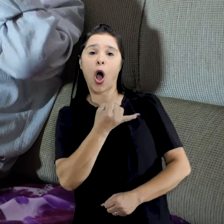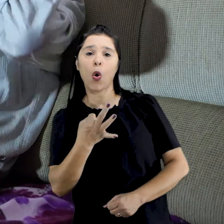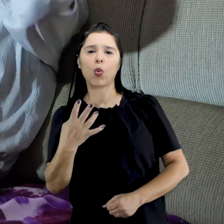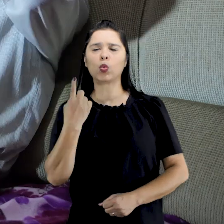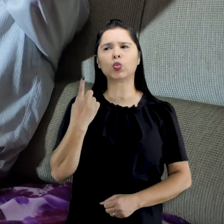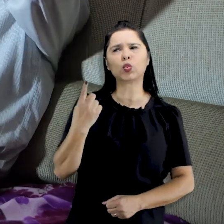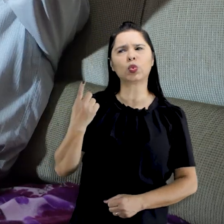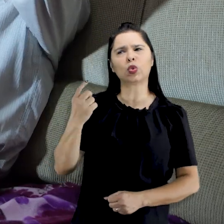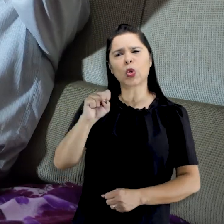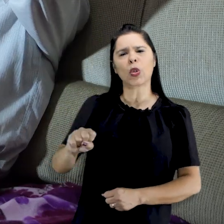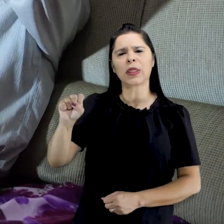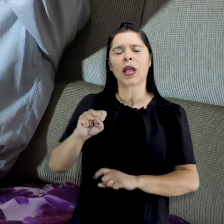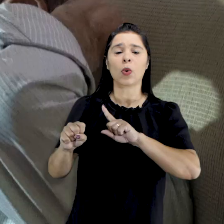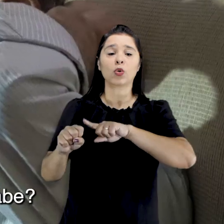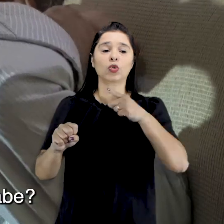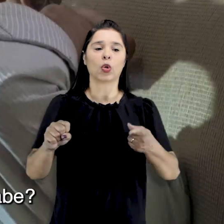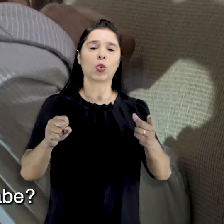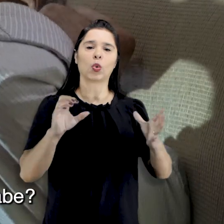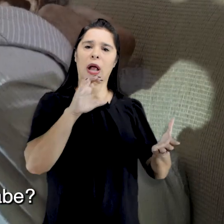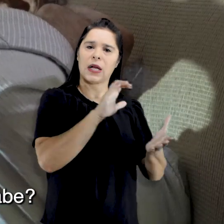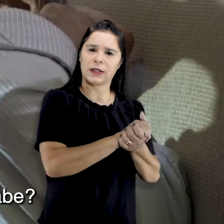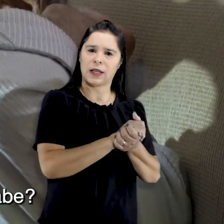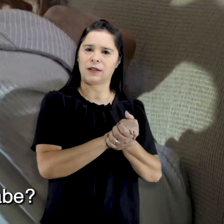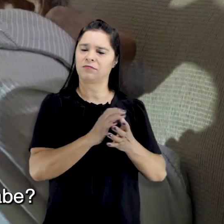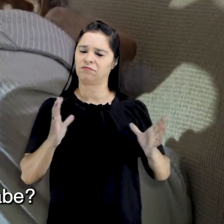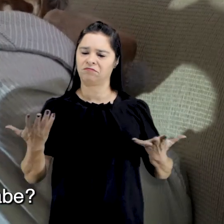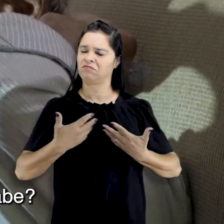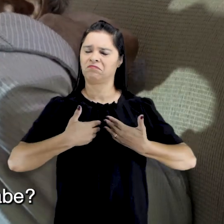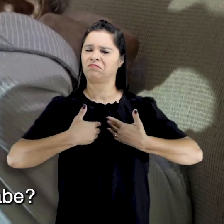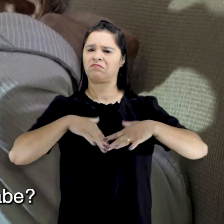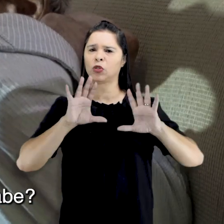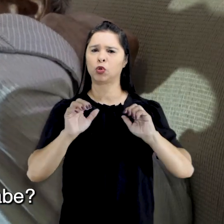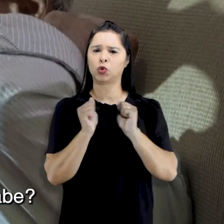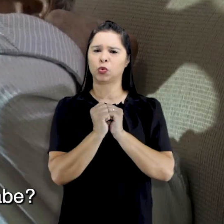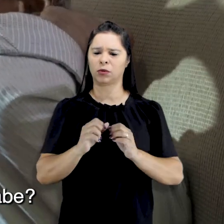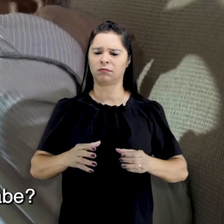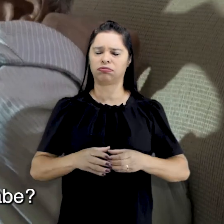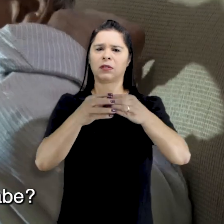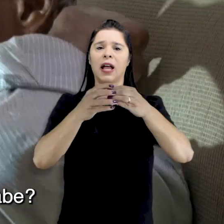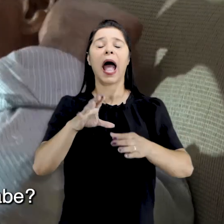tudo casados, 18 pessoas. Então, assim, é tipo de